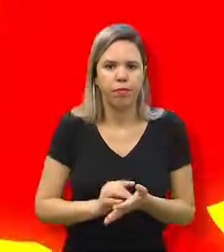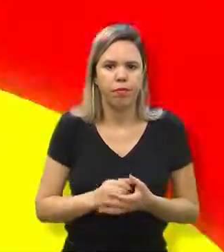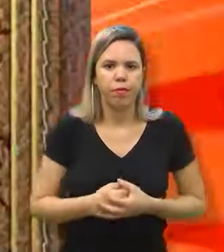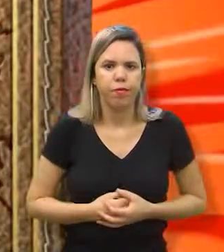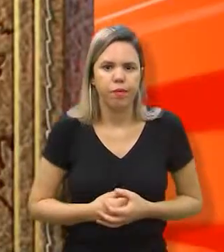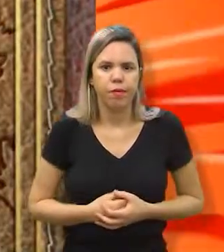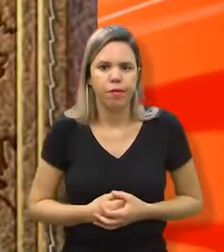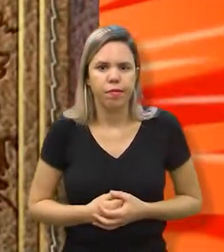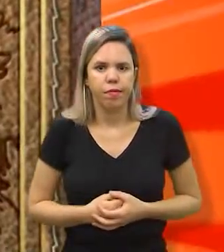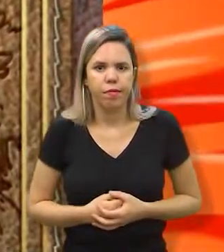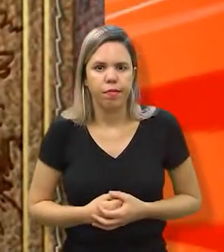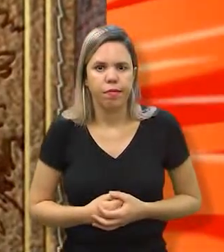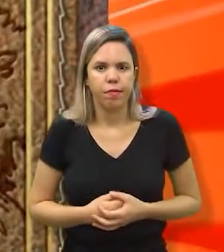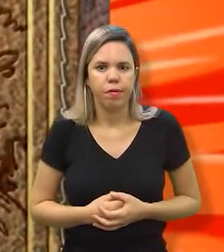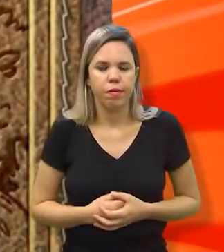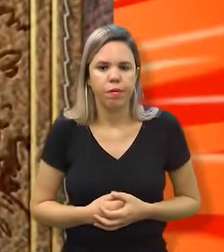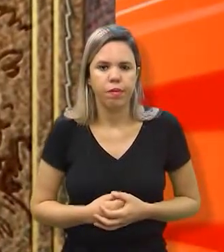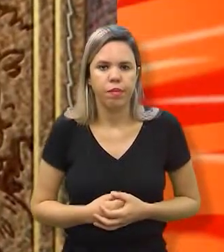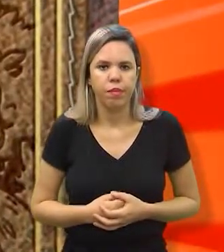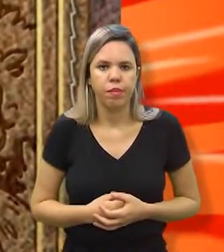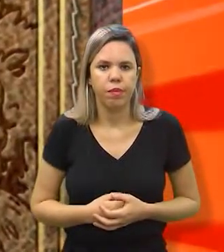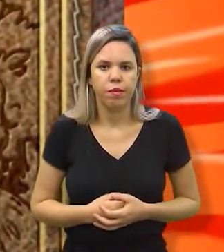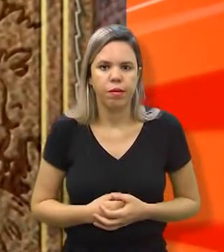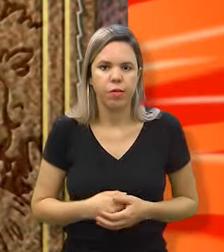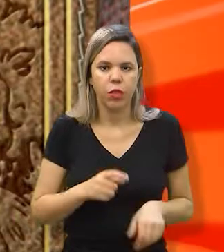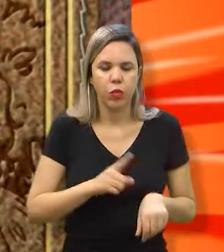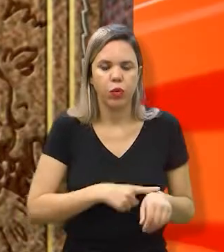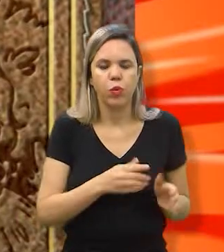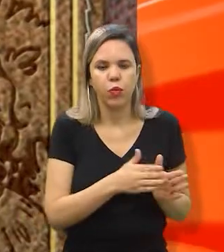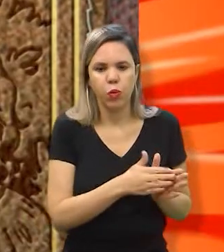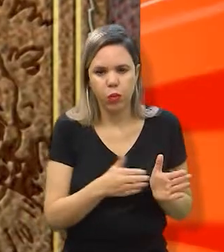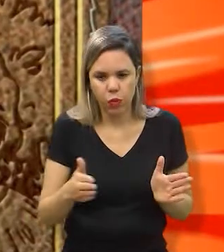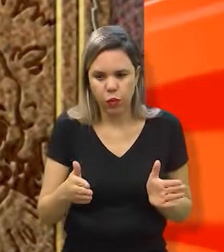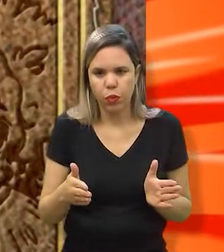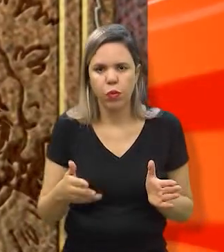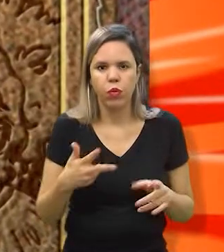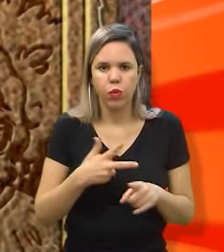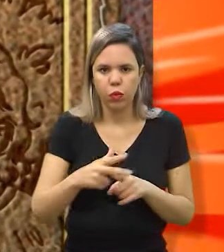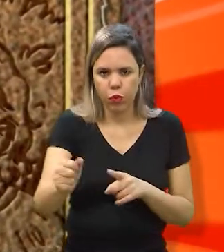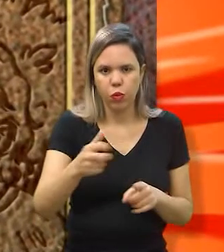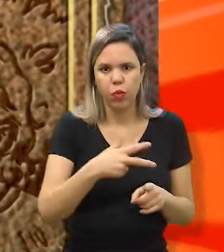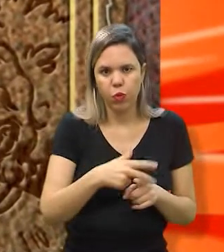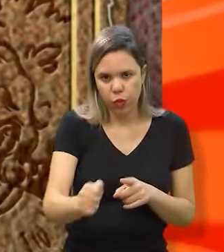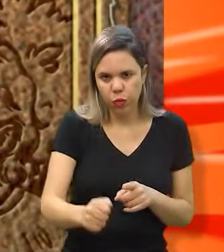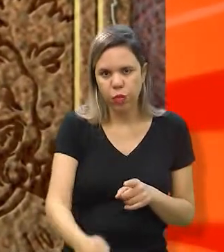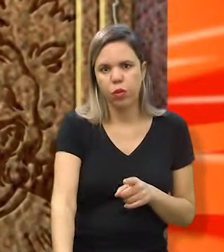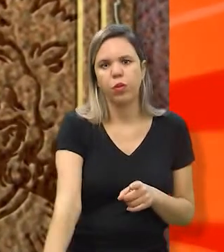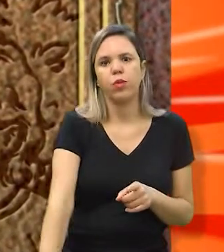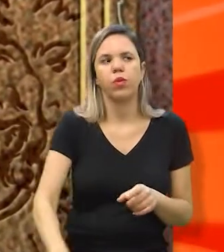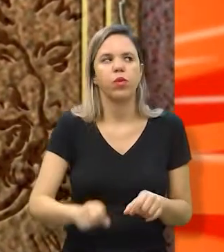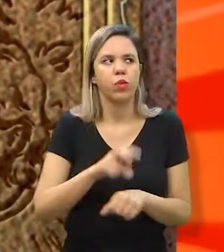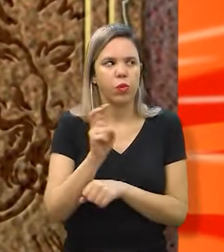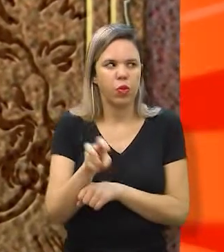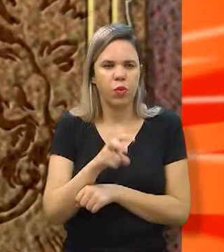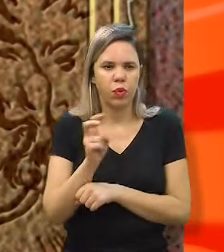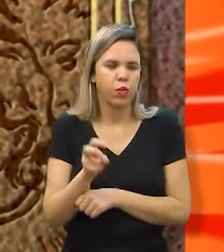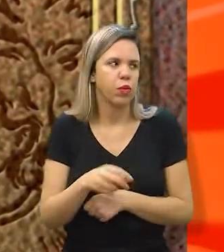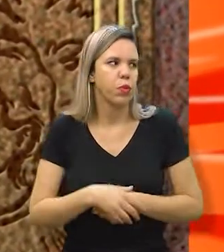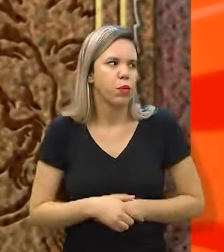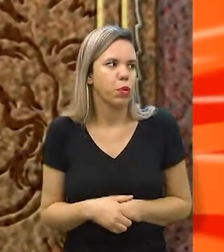ali. E passa-se um tempo. Cada vez que ele vence uma serpente,